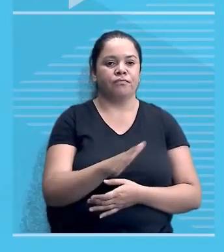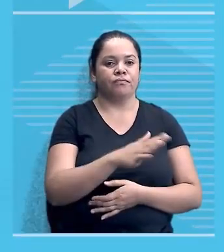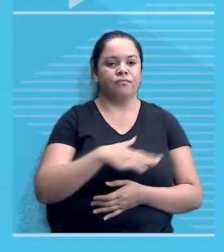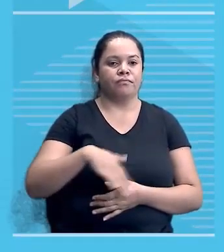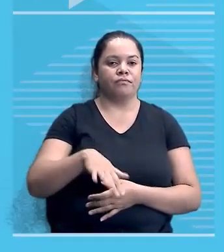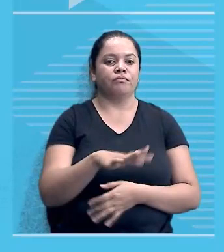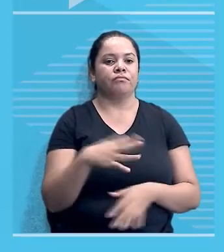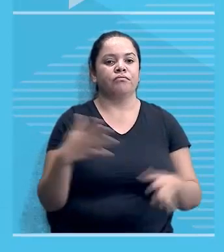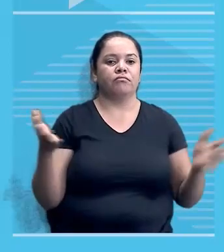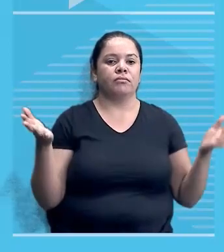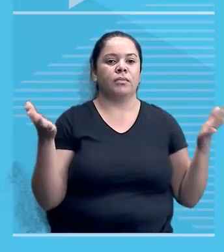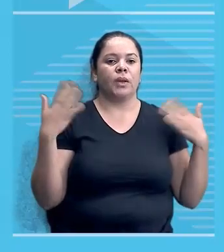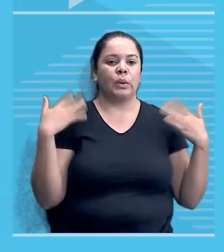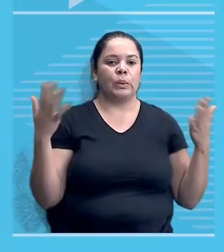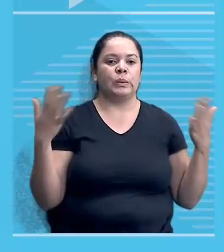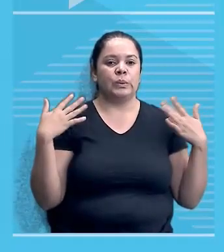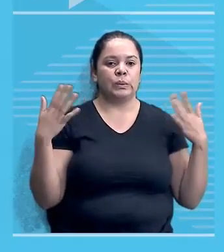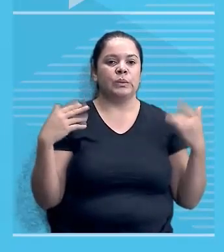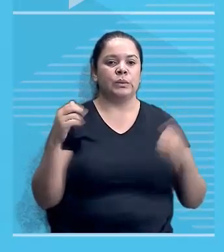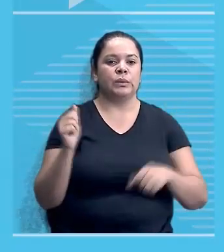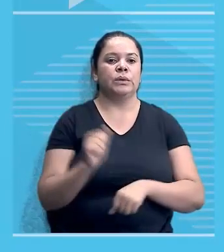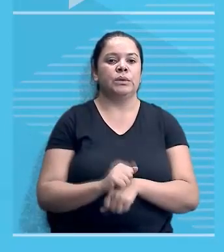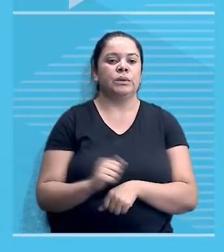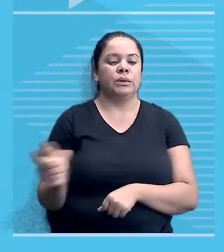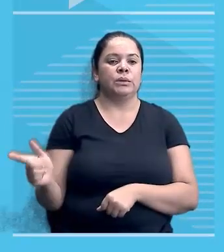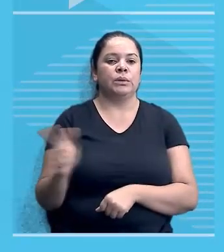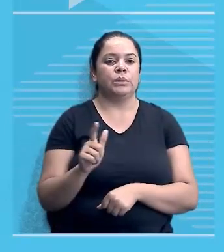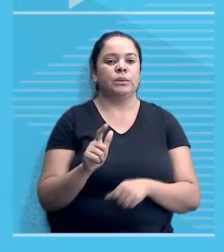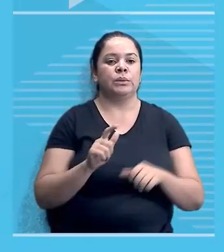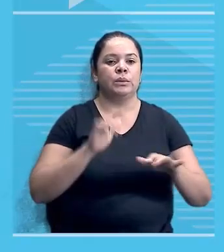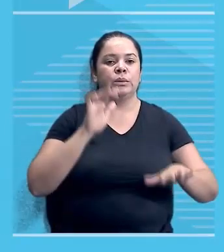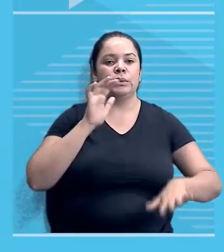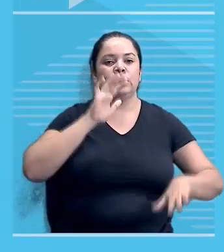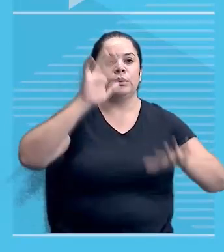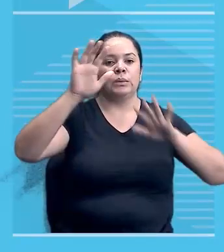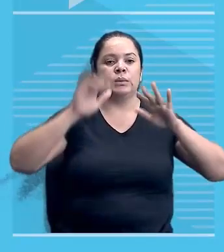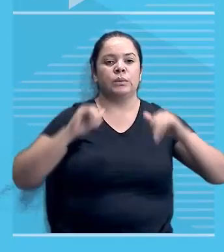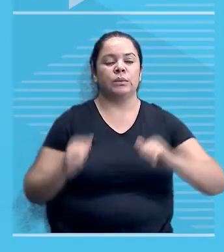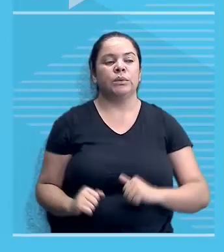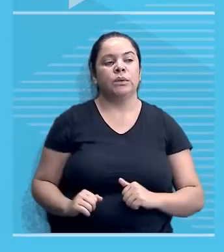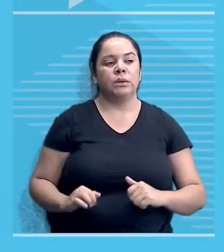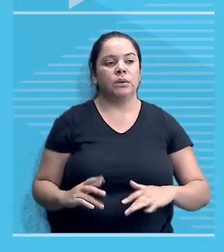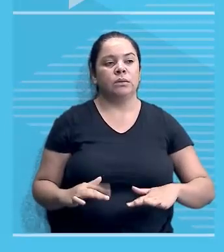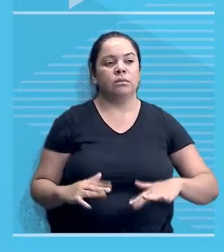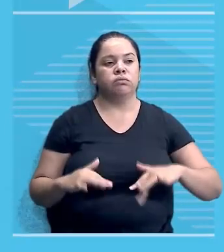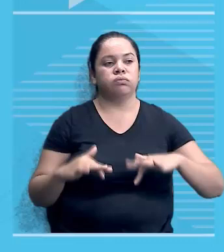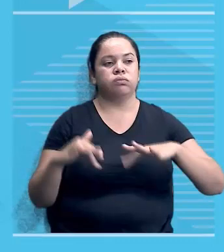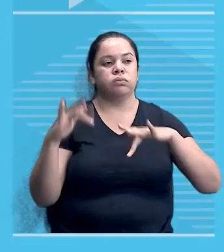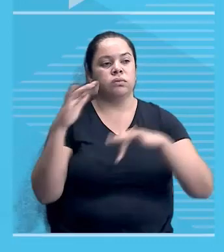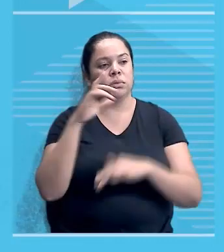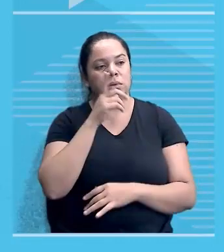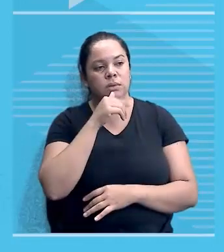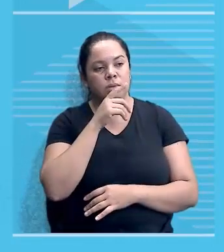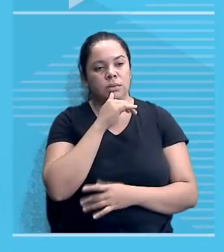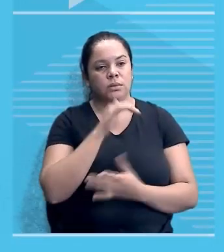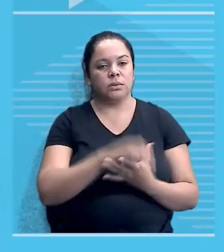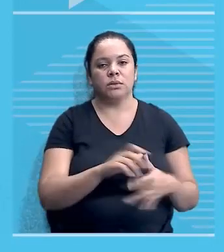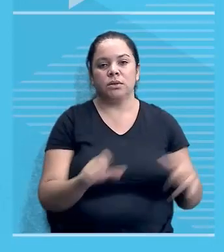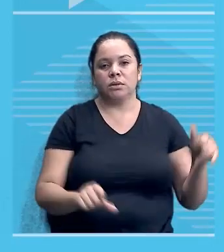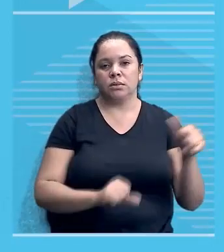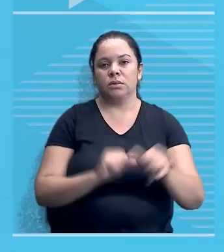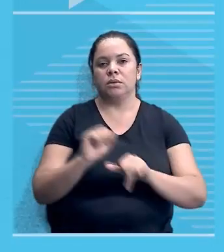invenções térmicas e enchentes urbanas né Vocês sabem que as alterações climáticas né